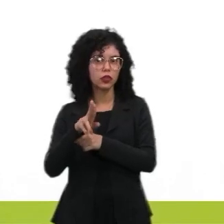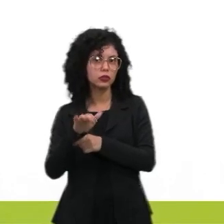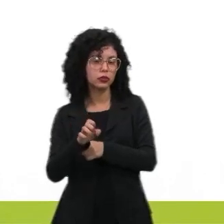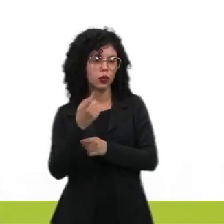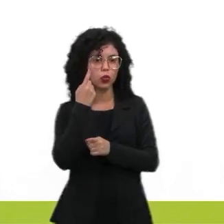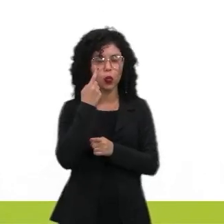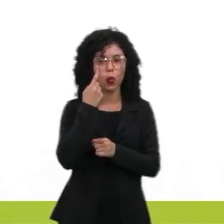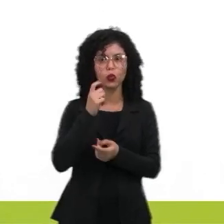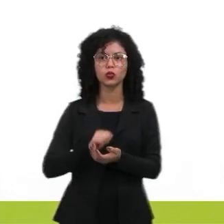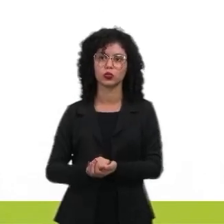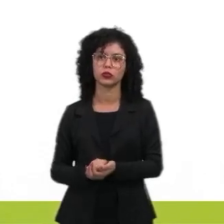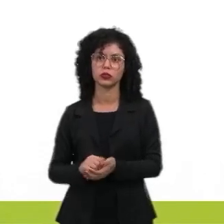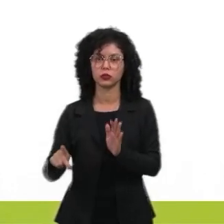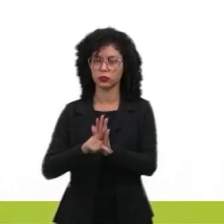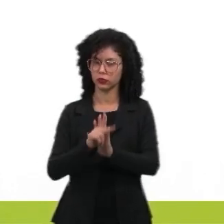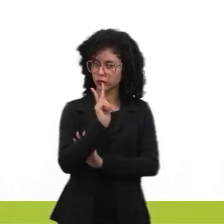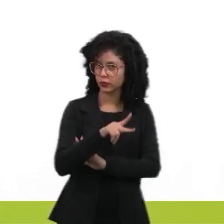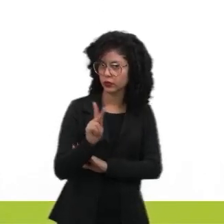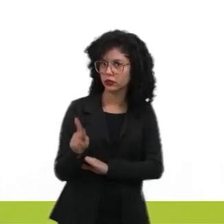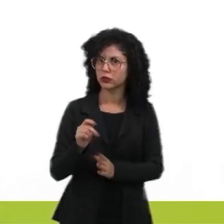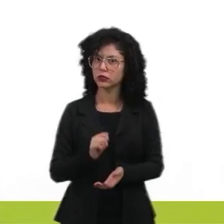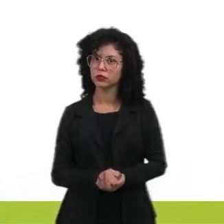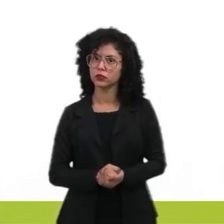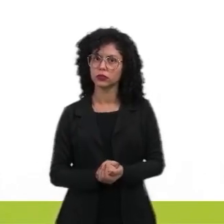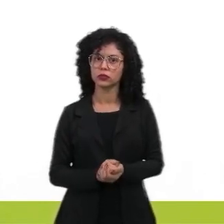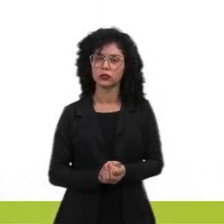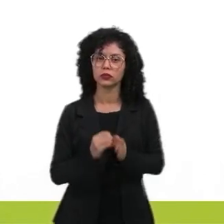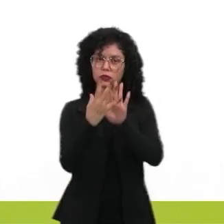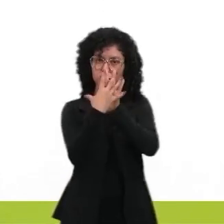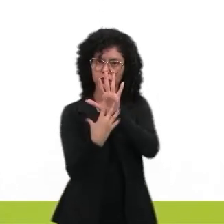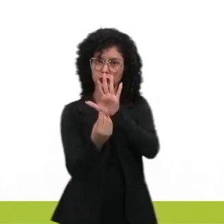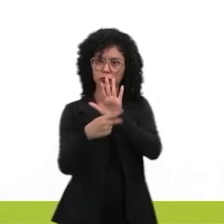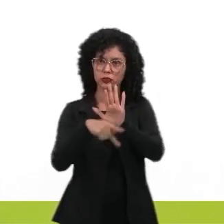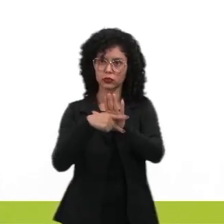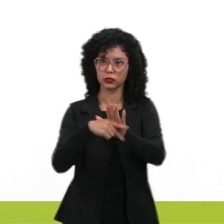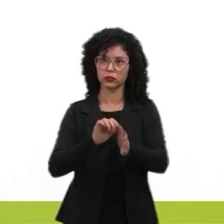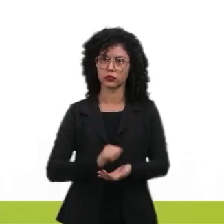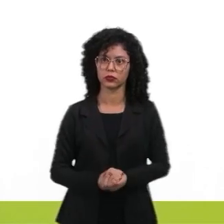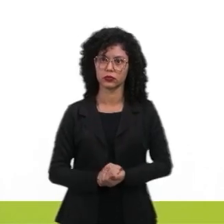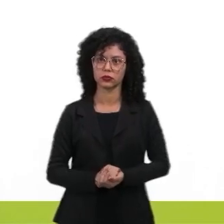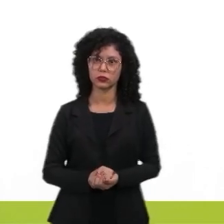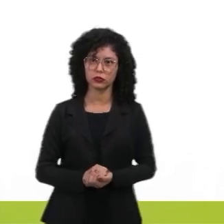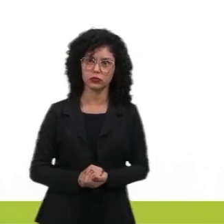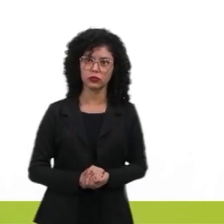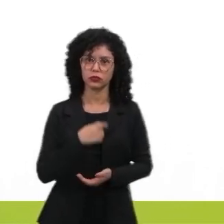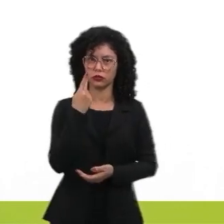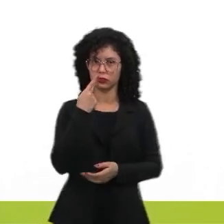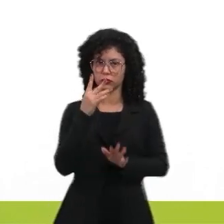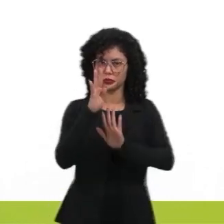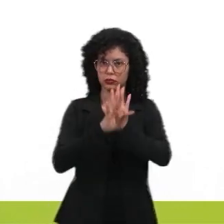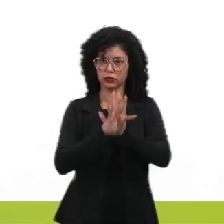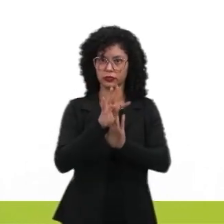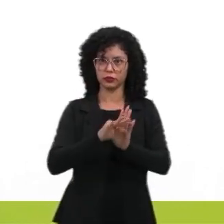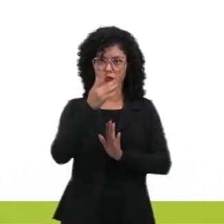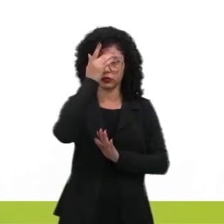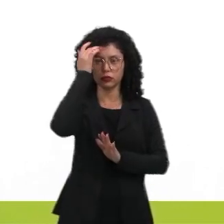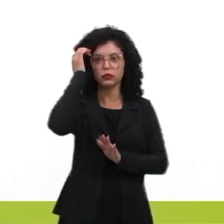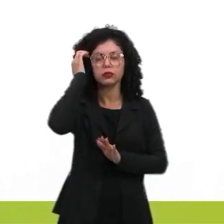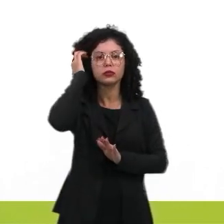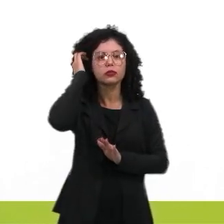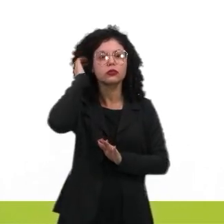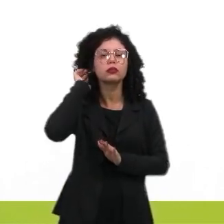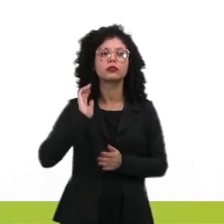olho humano, suposto pela professora, e o diâmetro do espelho primário do telescópio citado? Vamos lá, gente, aplicar. Nós temos